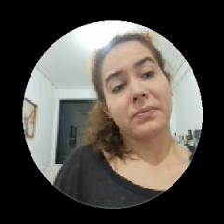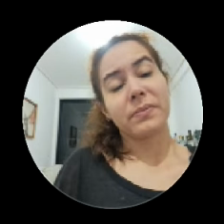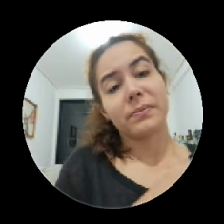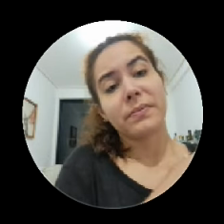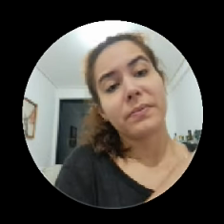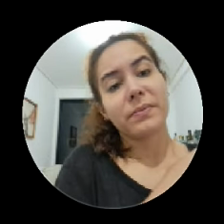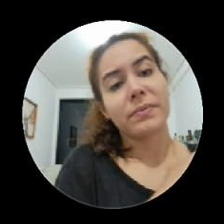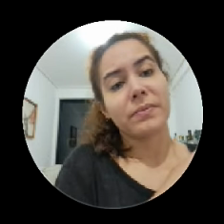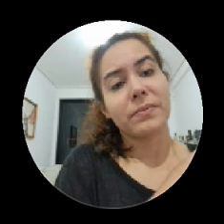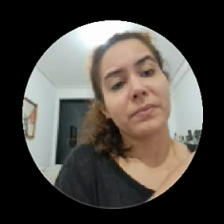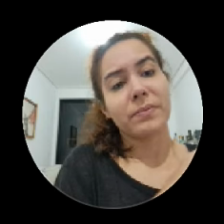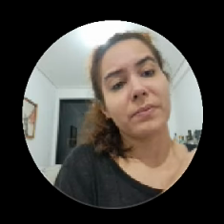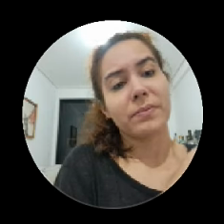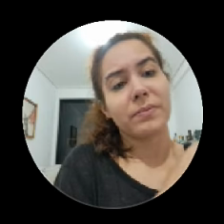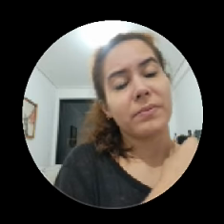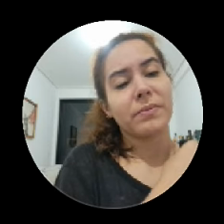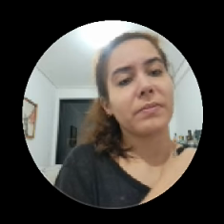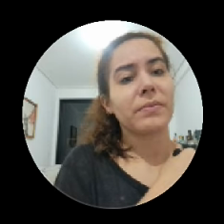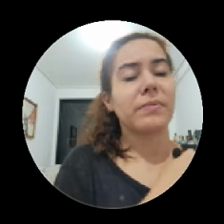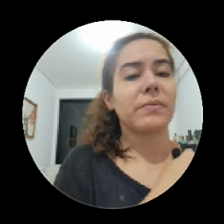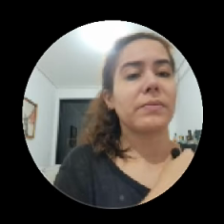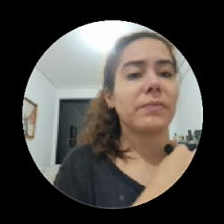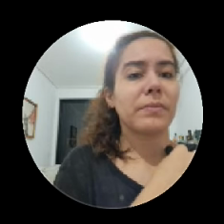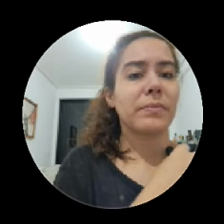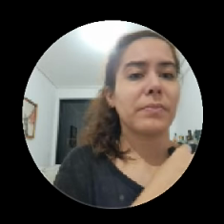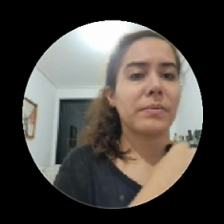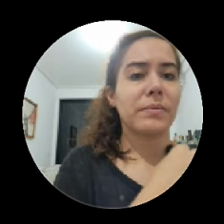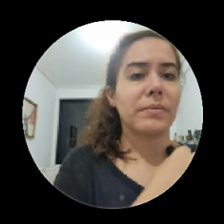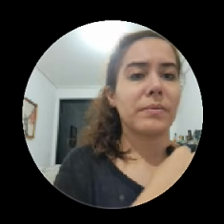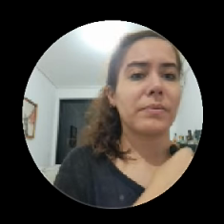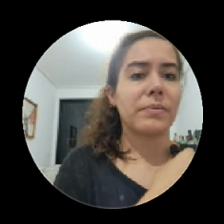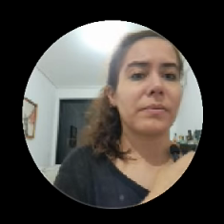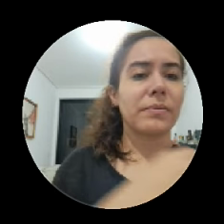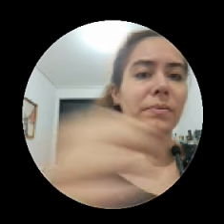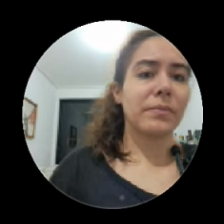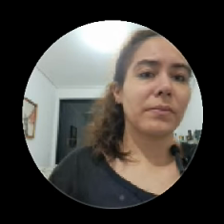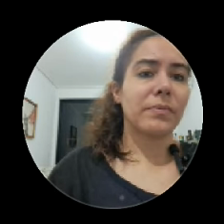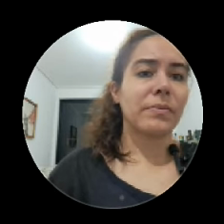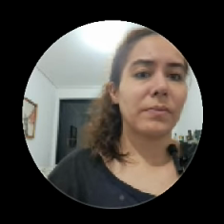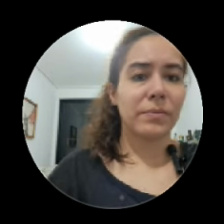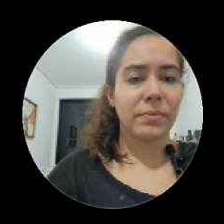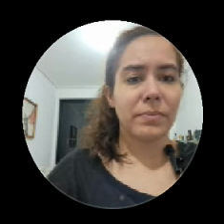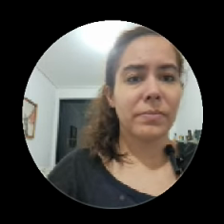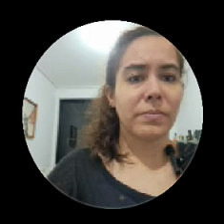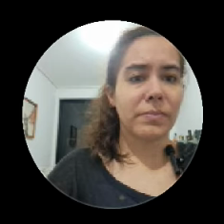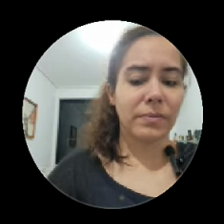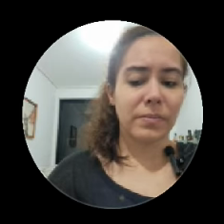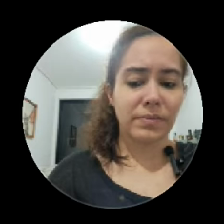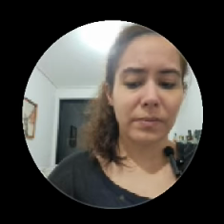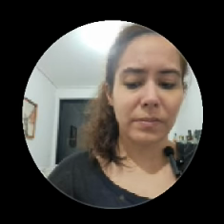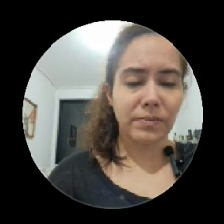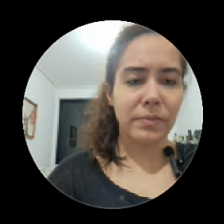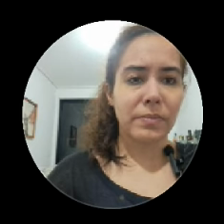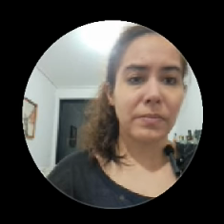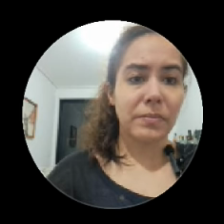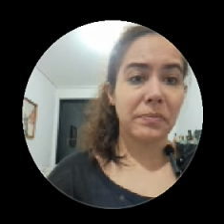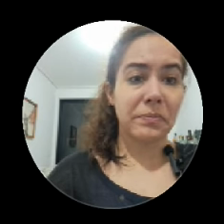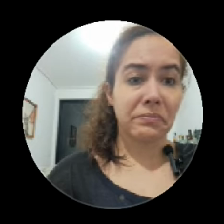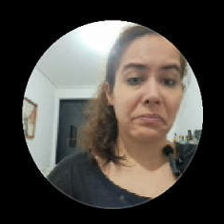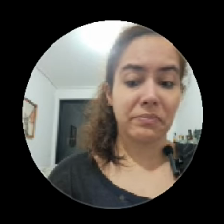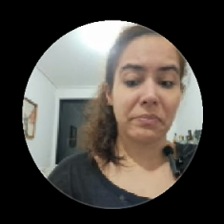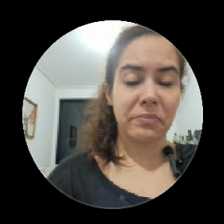Um nome, uma trajetória tão respeitosa. É, e a. Que a loja entrou em contato. E agora ele